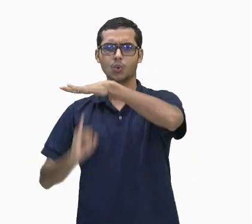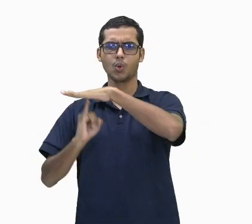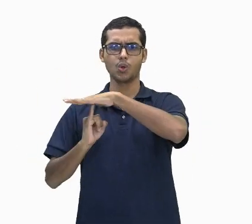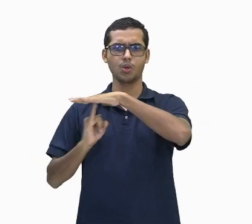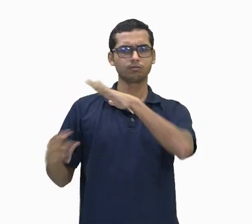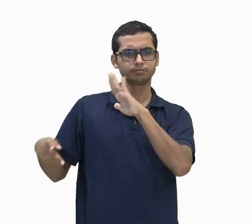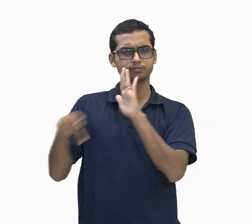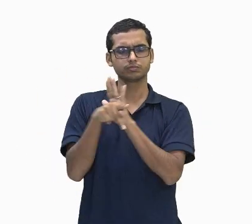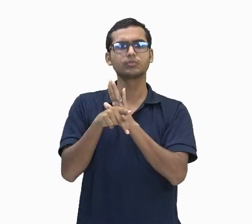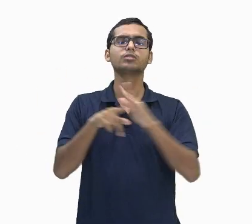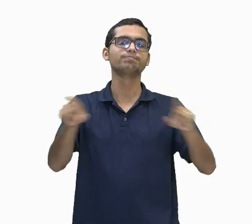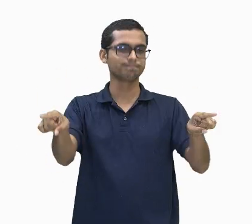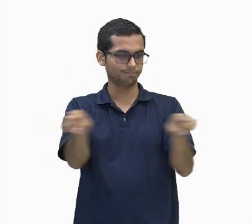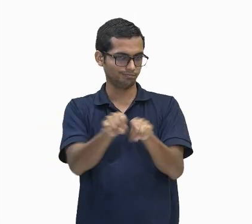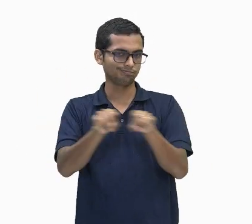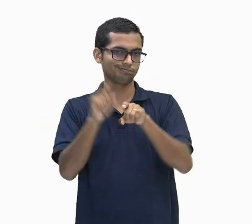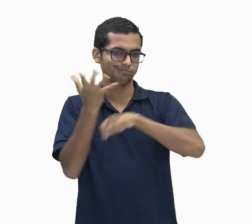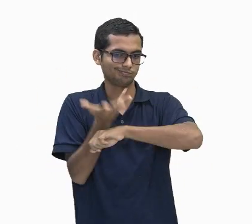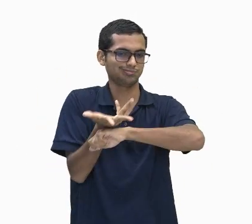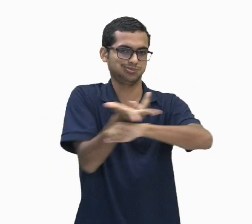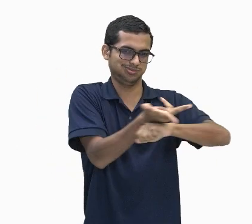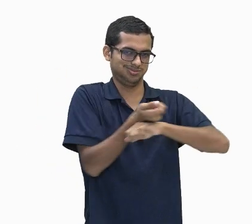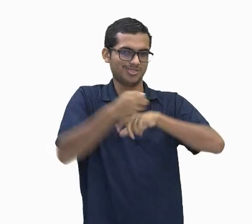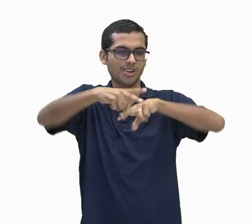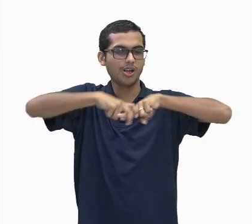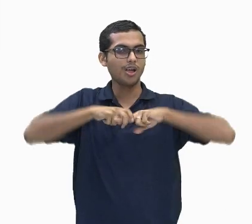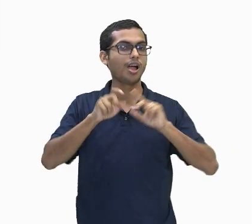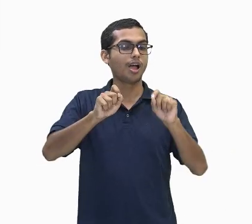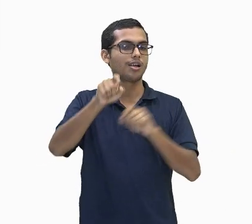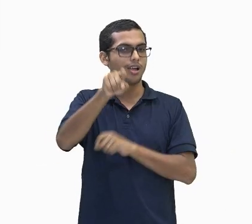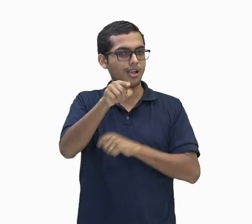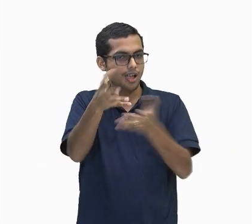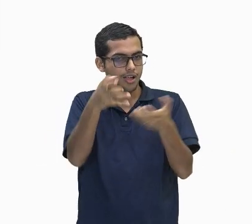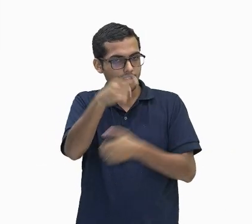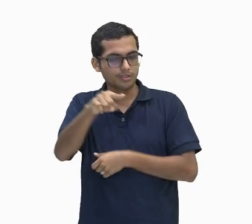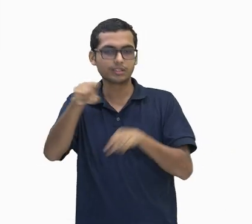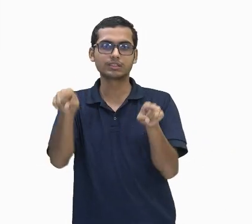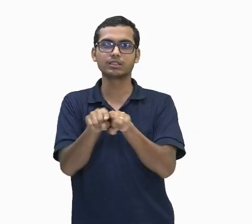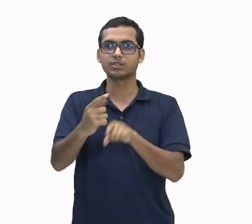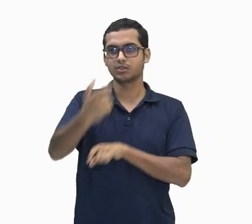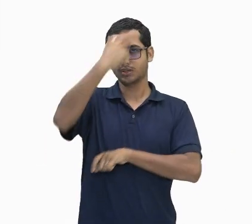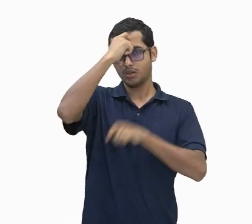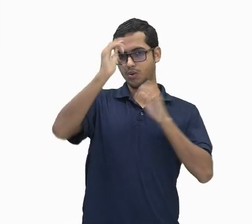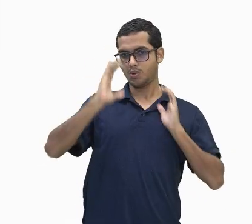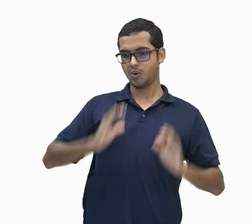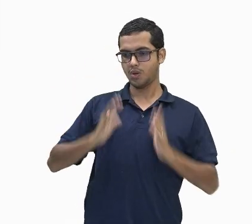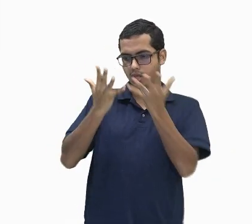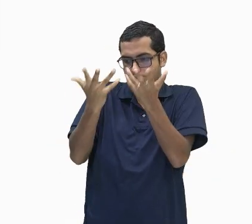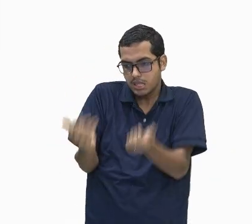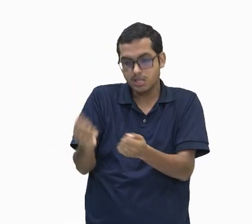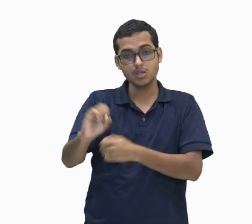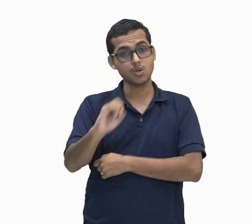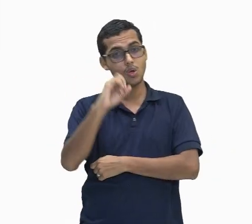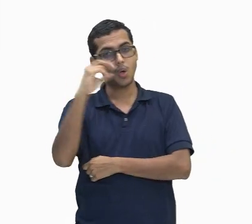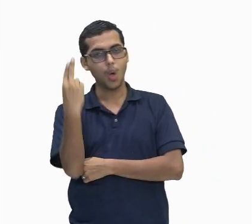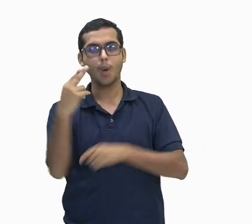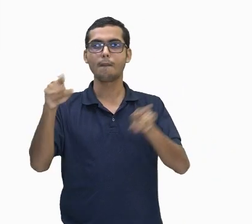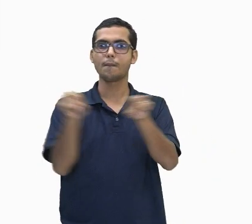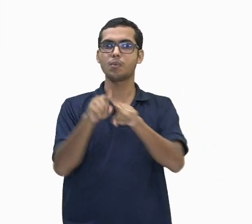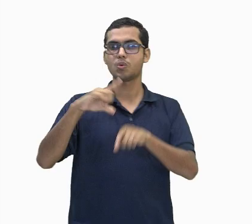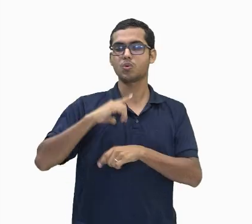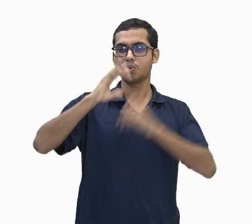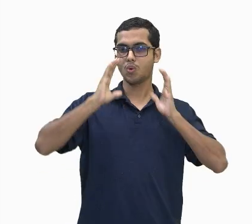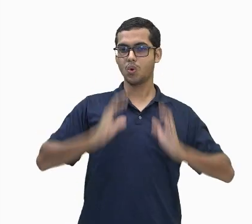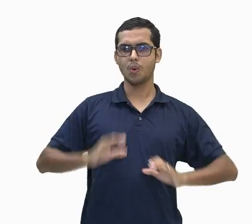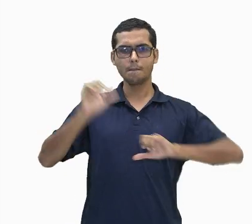são também textos persuasivos, porque querem ali te induzir a adotar um comportamento ou abandonar um comportamento, como é o caso, por